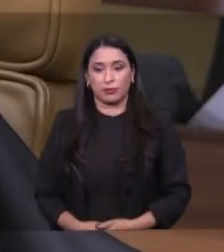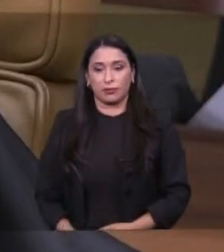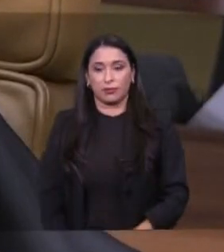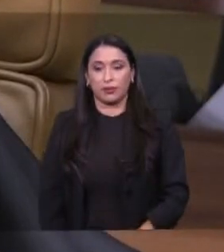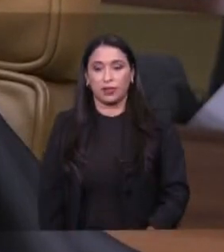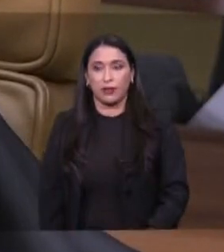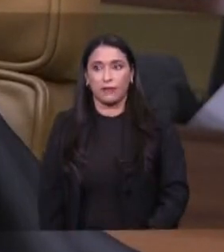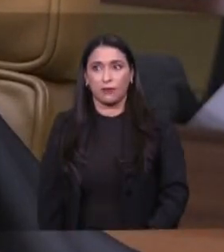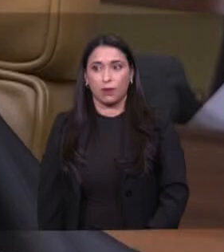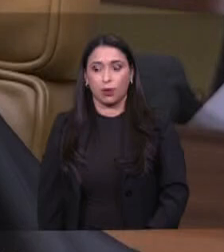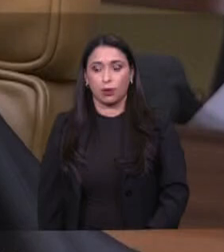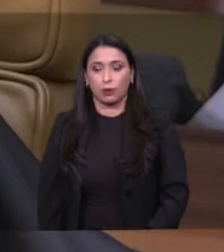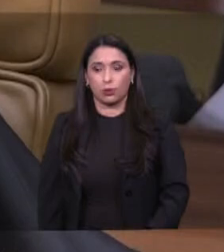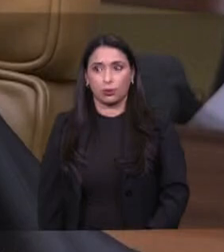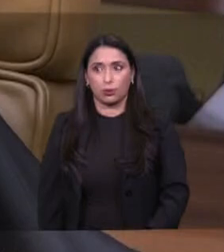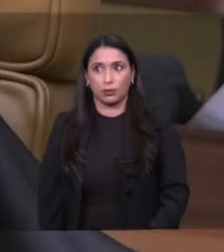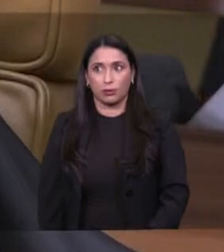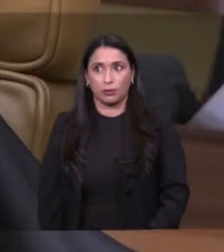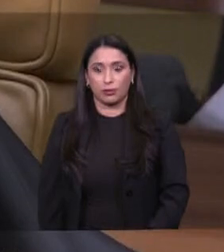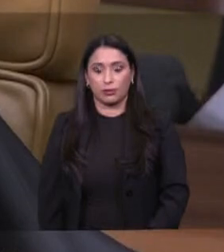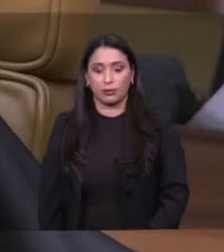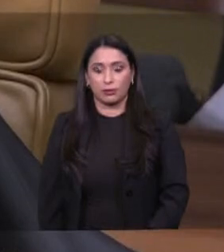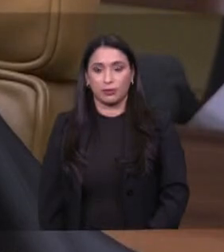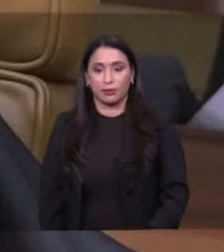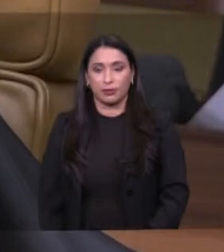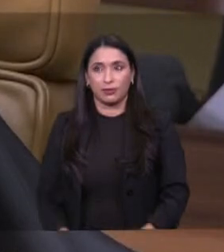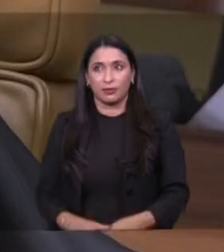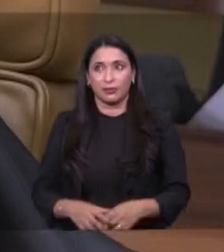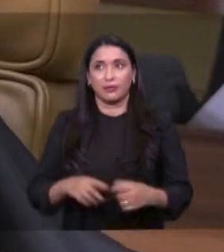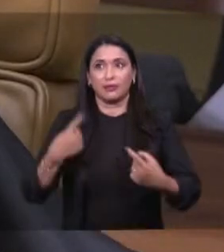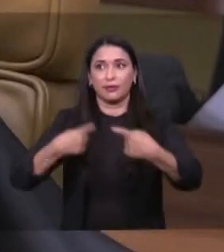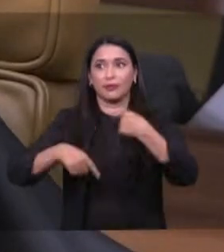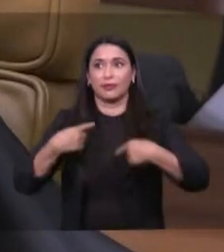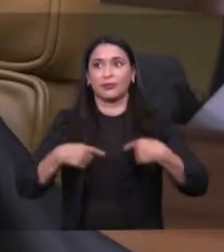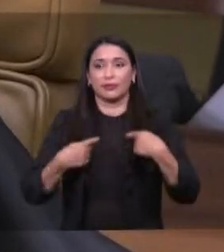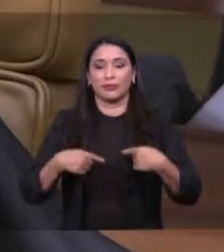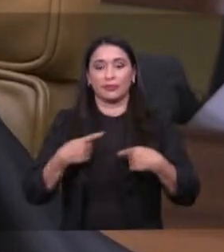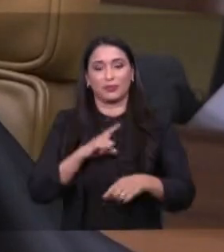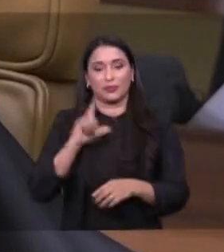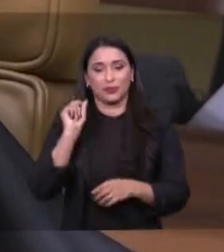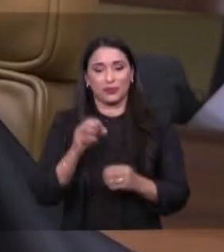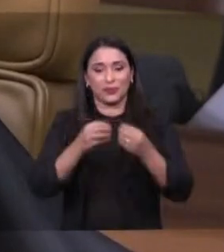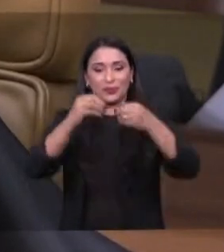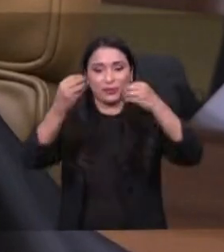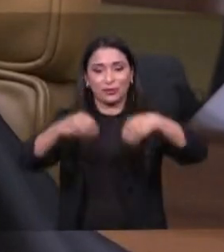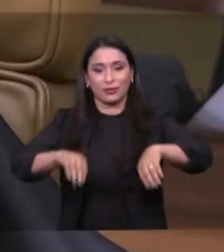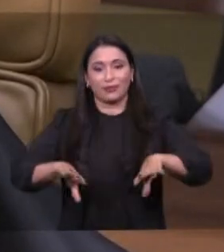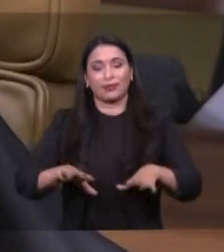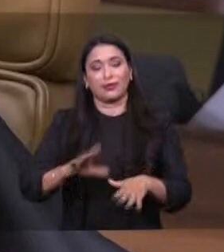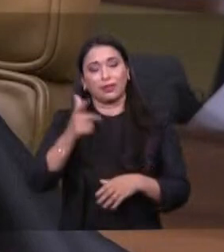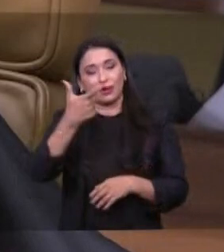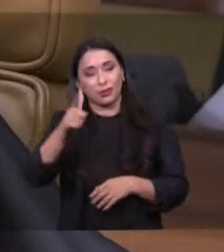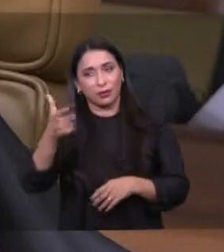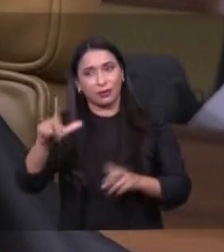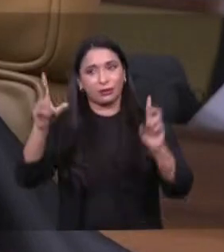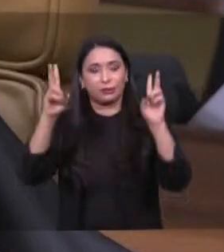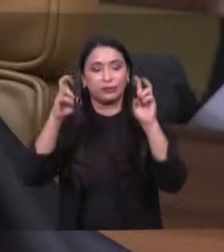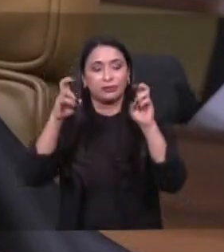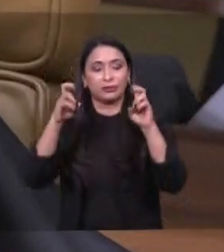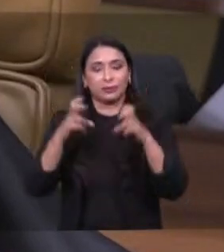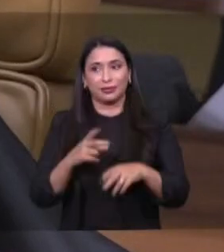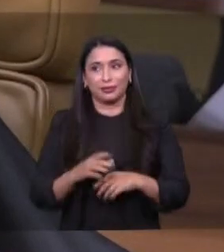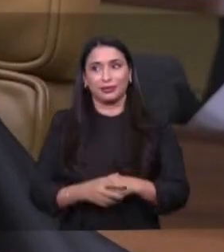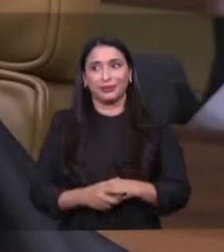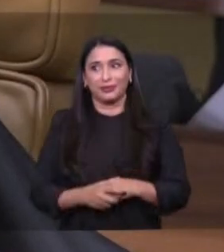Esses são os pontos que me parecem mais relevantes para o nosso debate, sem prejuízo, evidentemente, de outras questões que